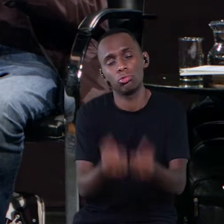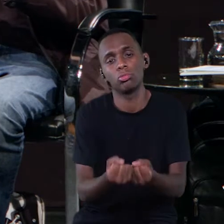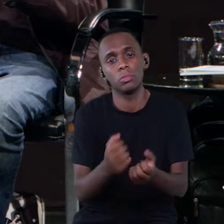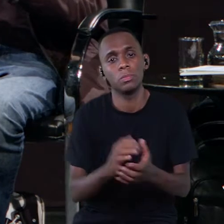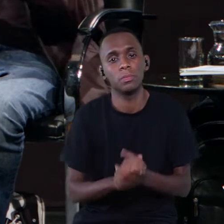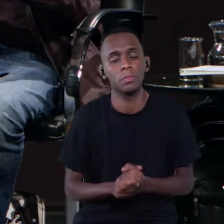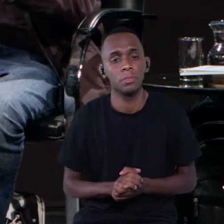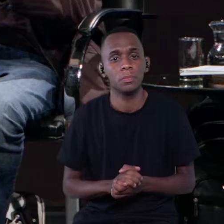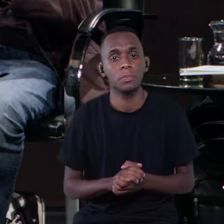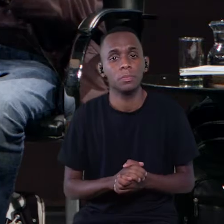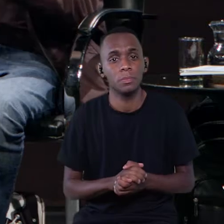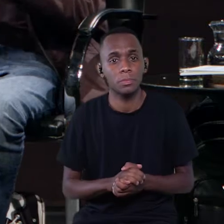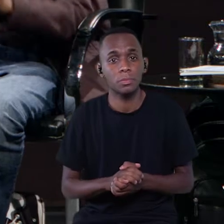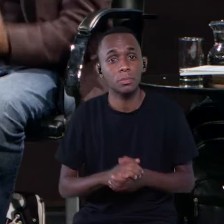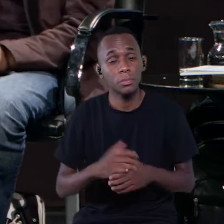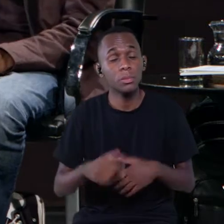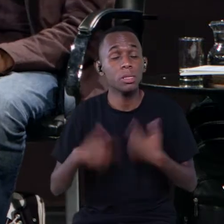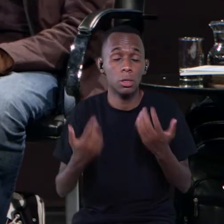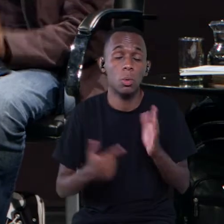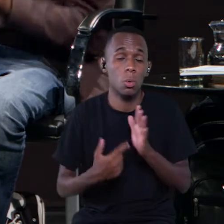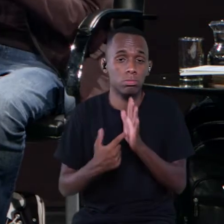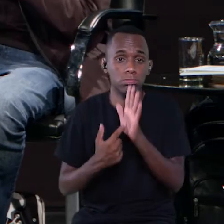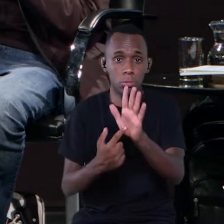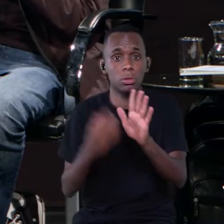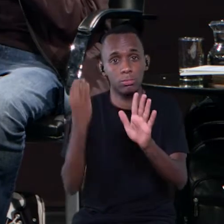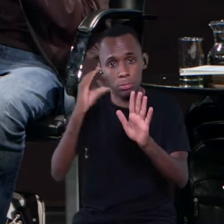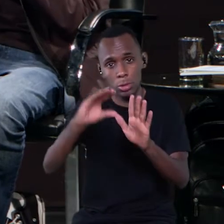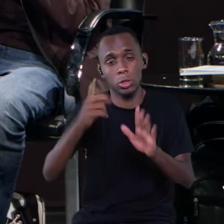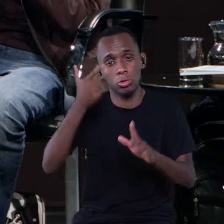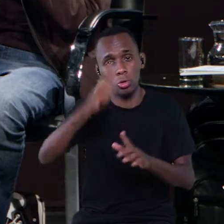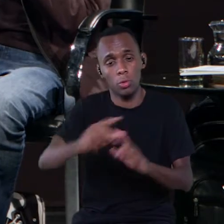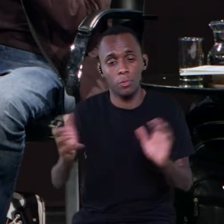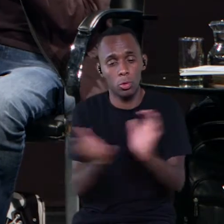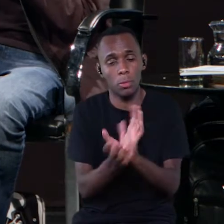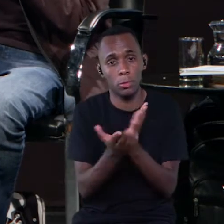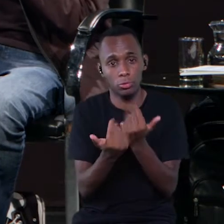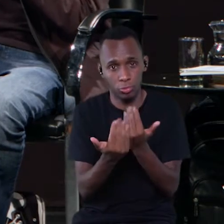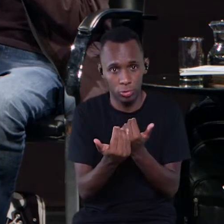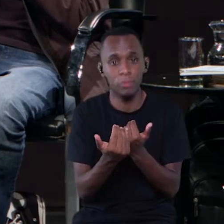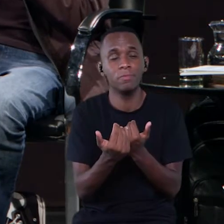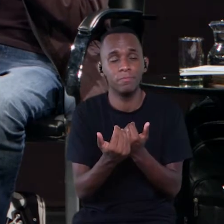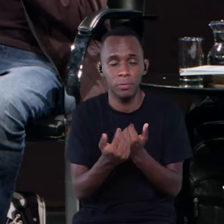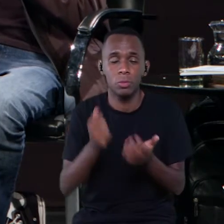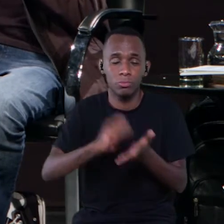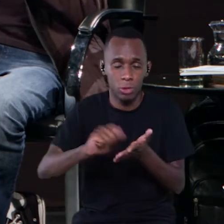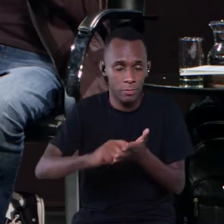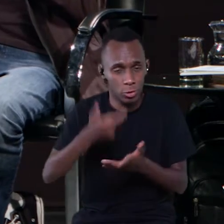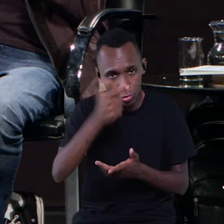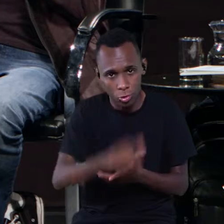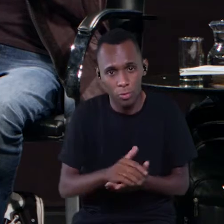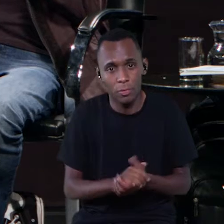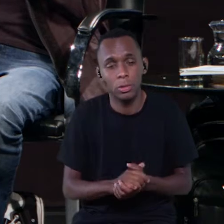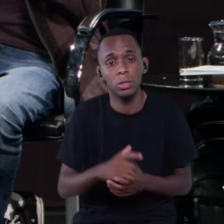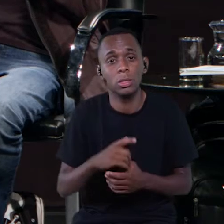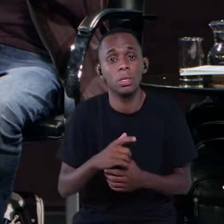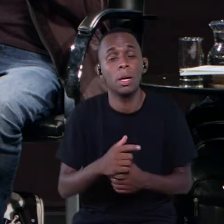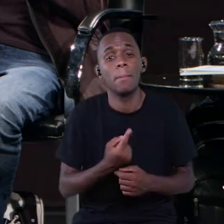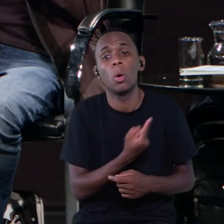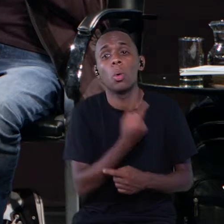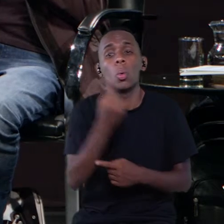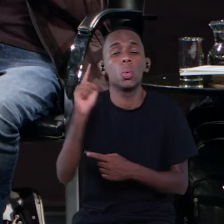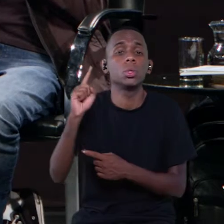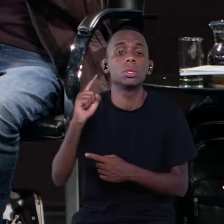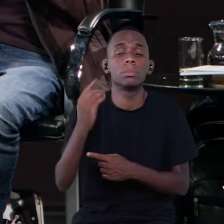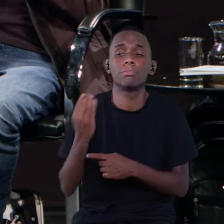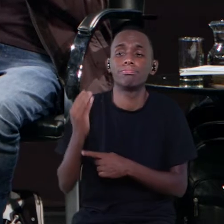retomei, por exemplo, a publicação dos livros infantis e infanto-juvenis. Eu já te conhecia assim, né? Exatamente. Né? A minha última